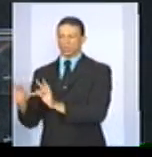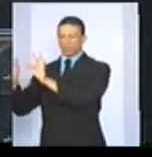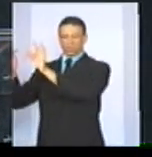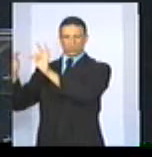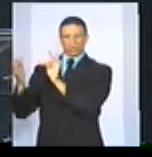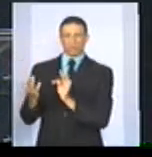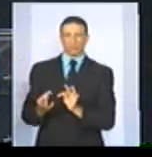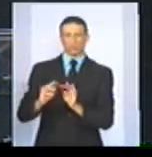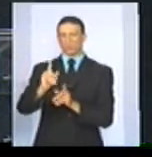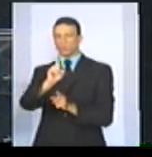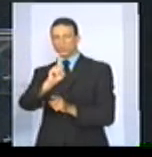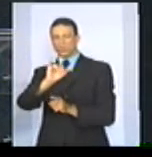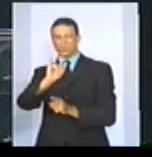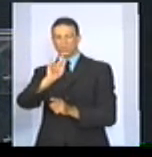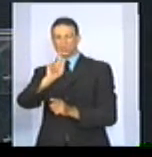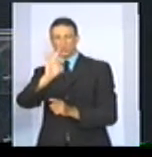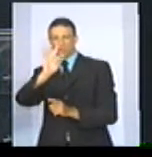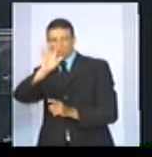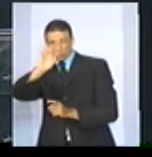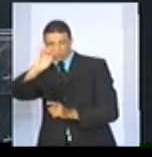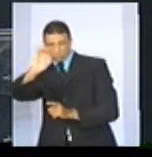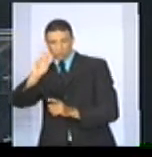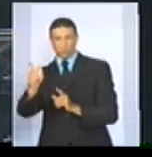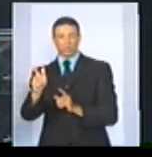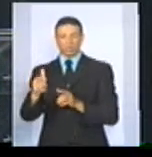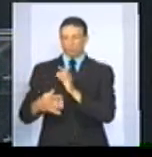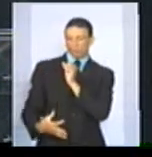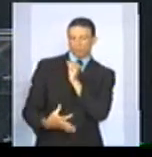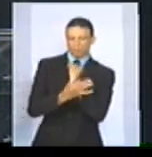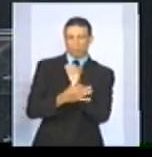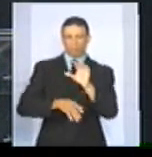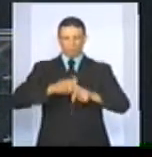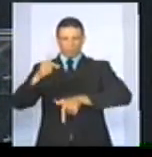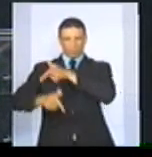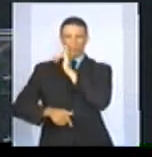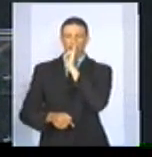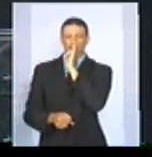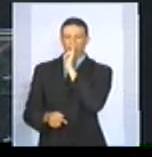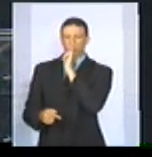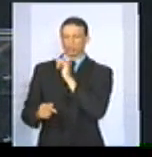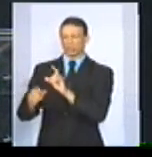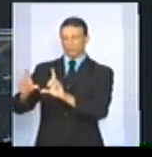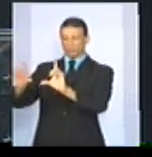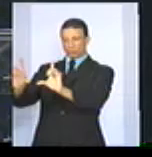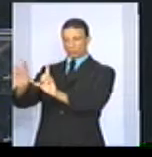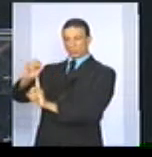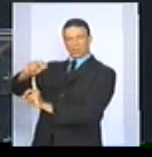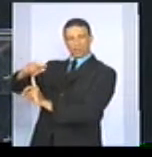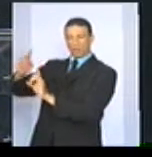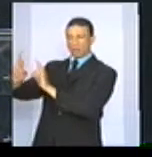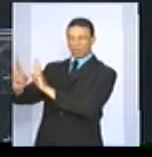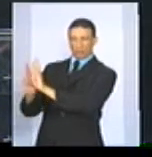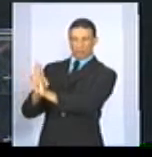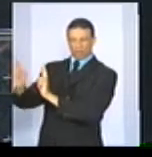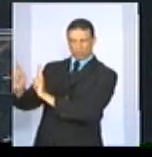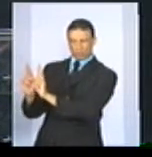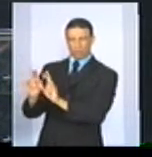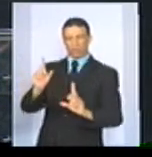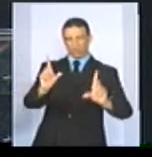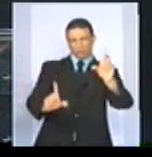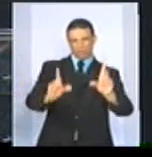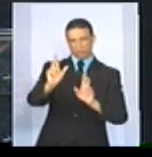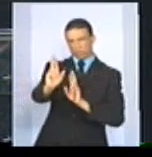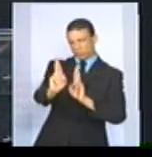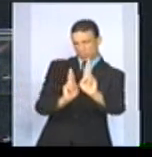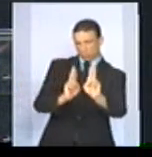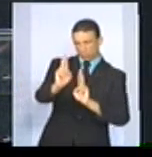digital. De tal maneira que assegurar o carregamento apenas do sinal analógico, mas não do sinal digital, como está no artigo 32